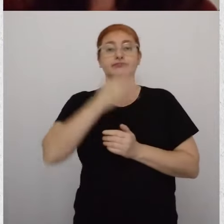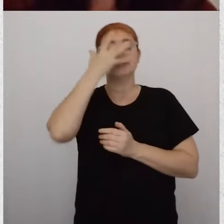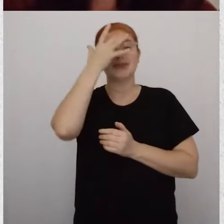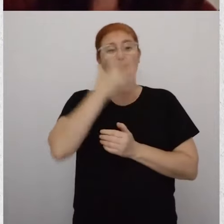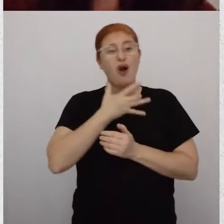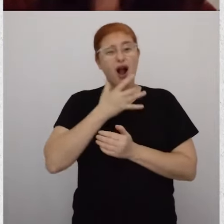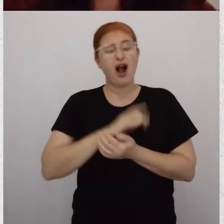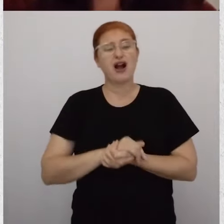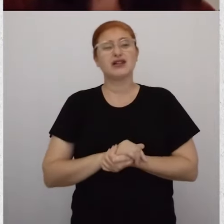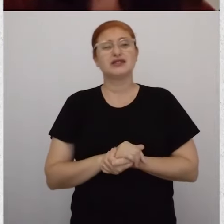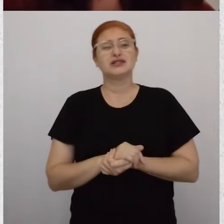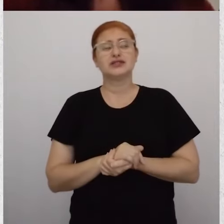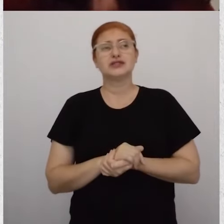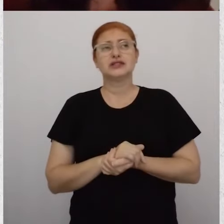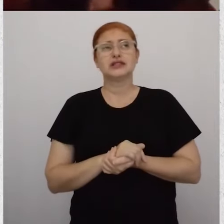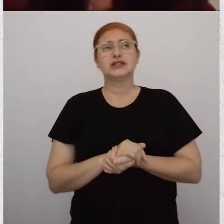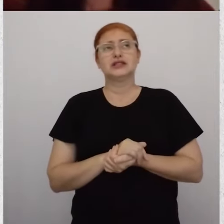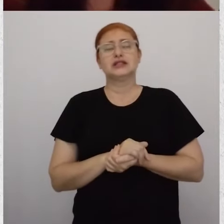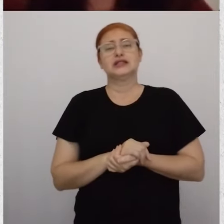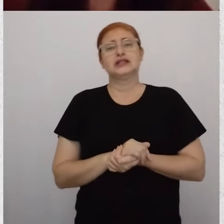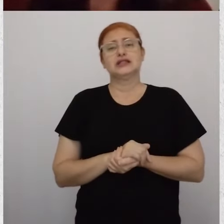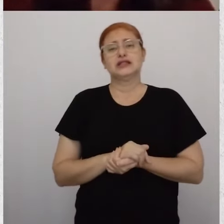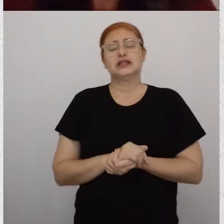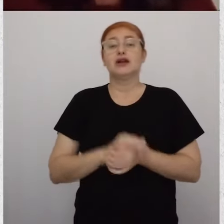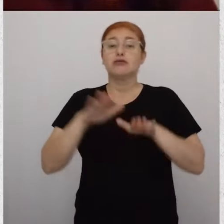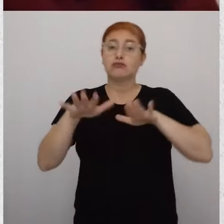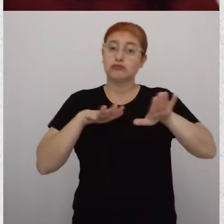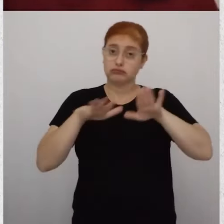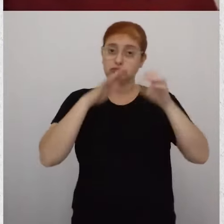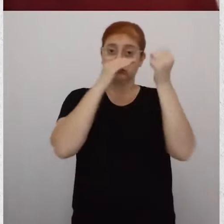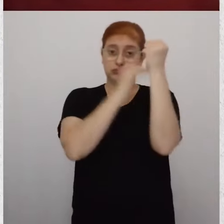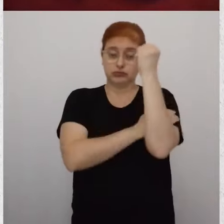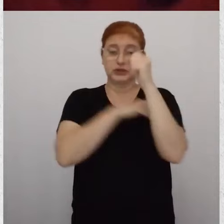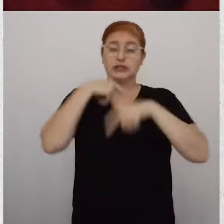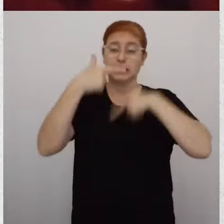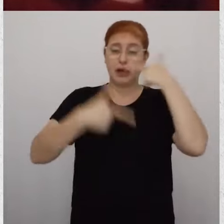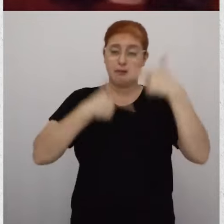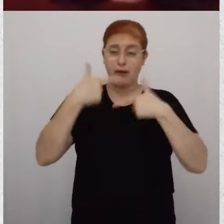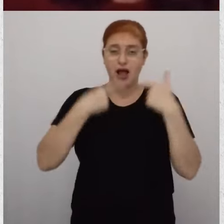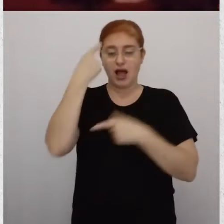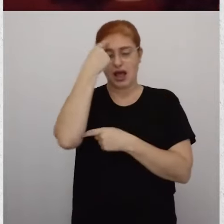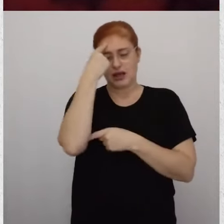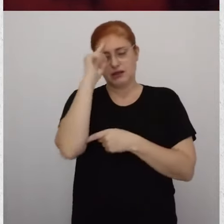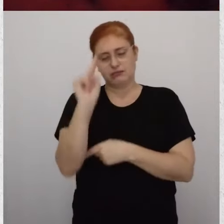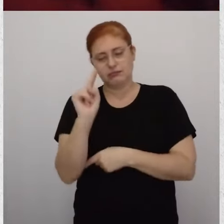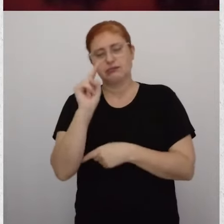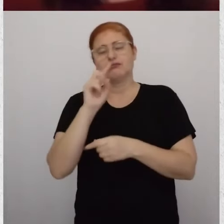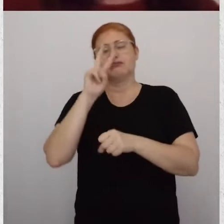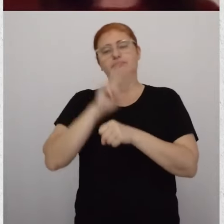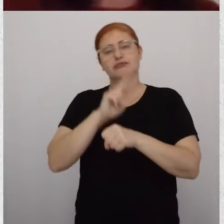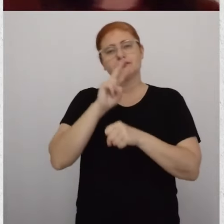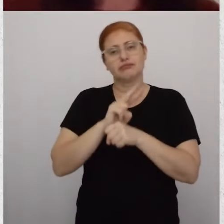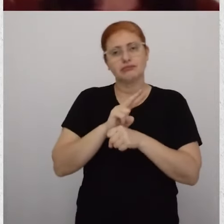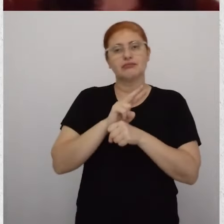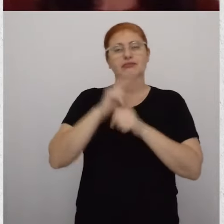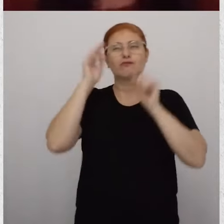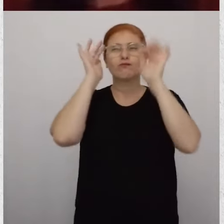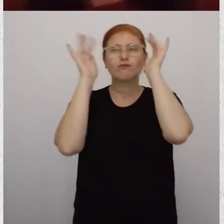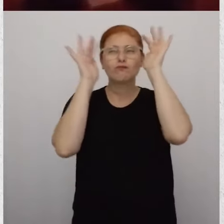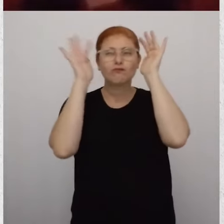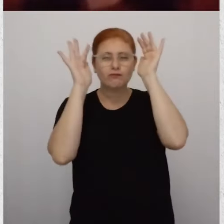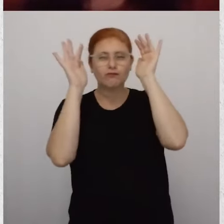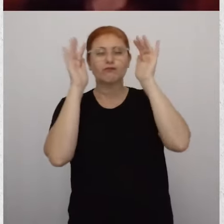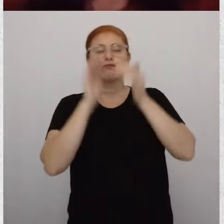isso tem muito a ver, no caso dos movimentos feministas que trabalham com essa ideia de cuidado e de